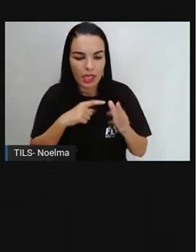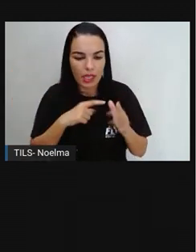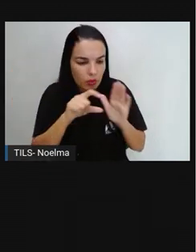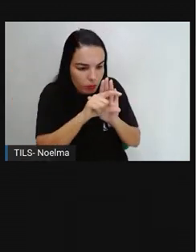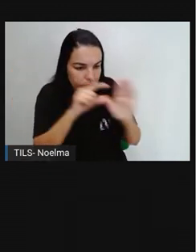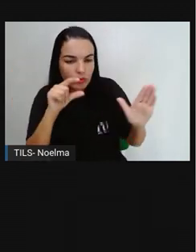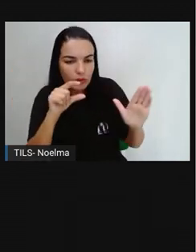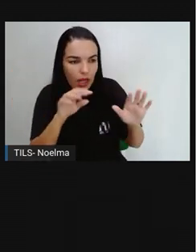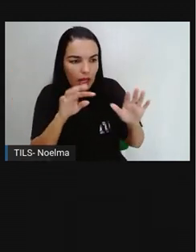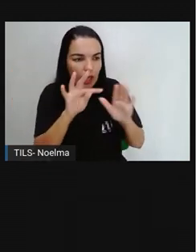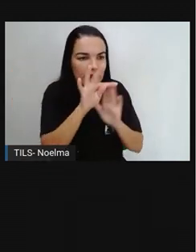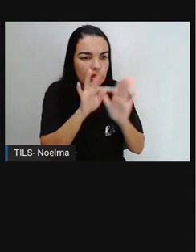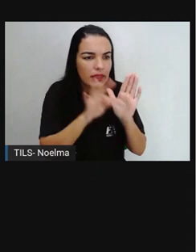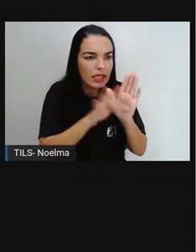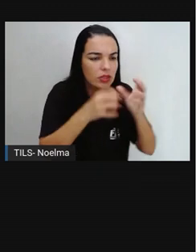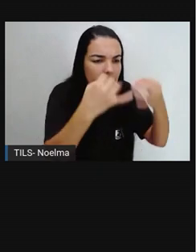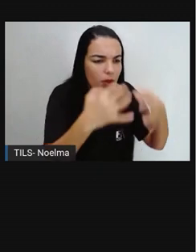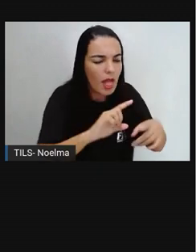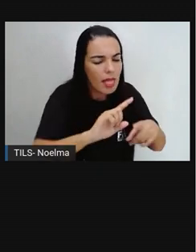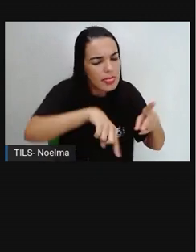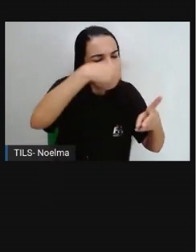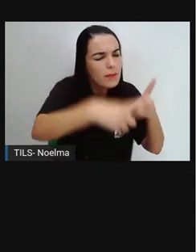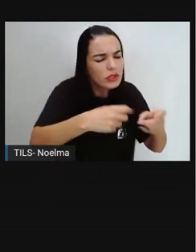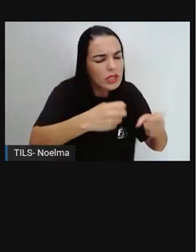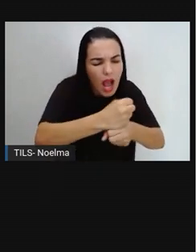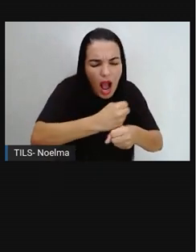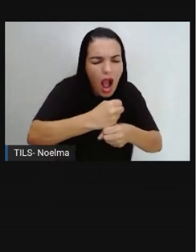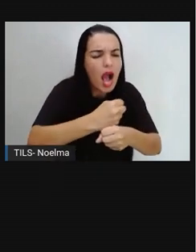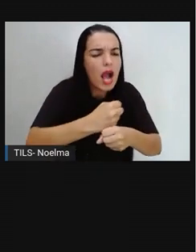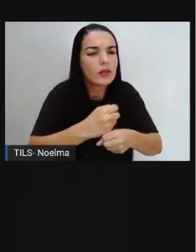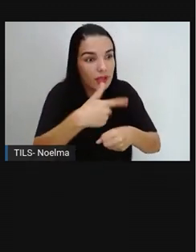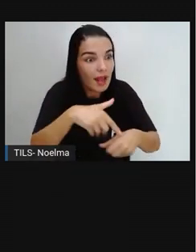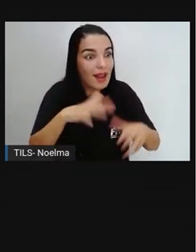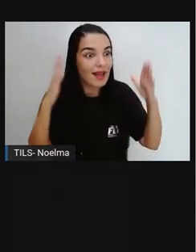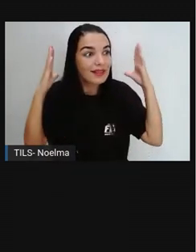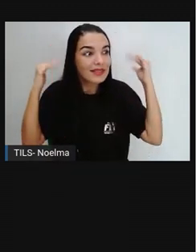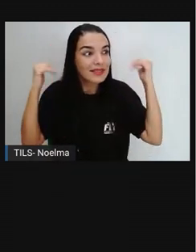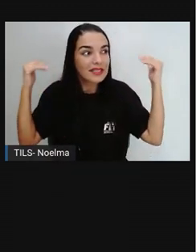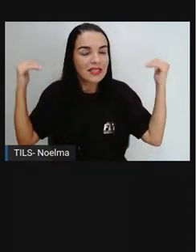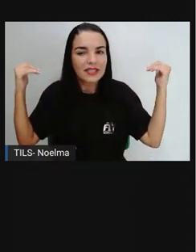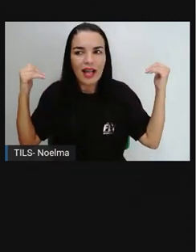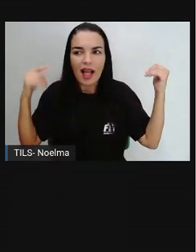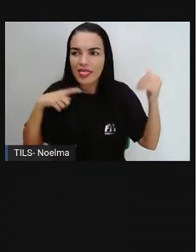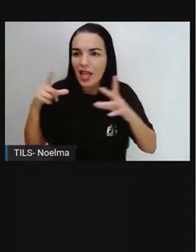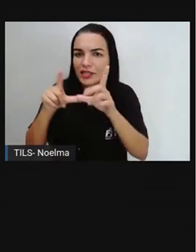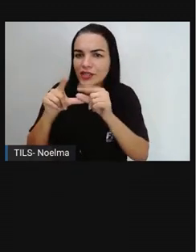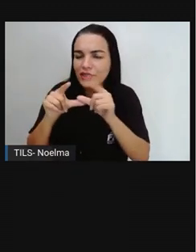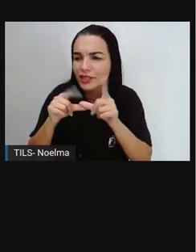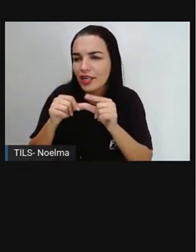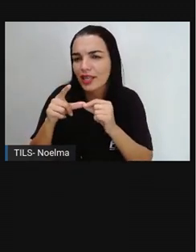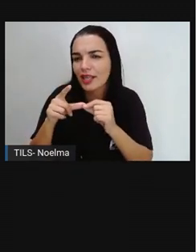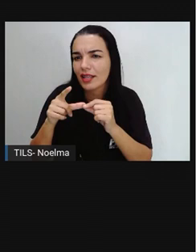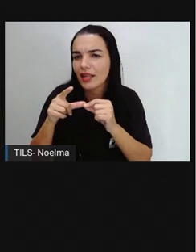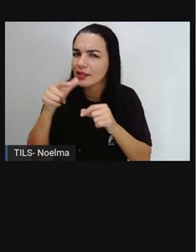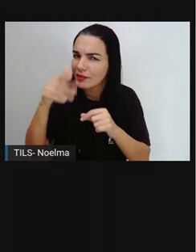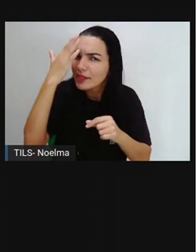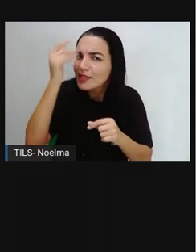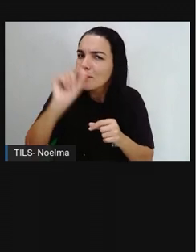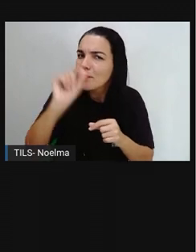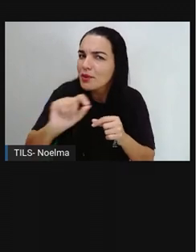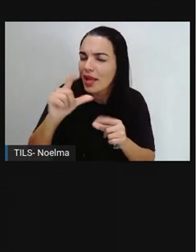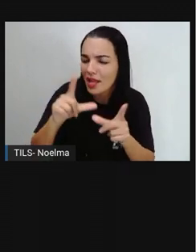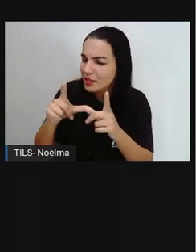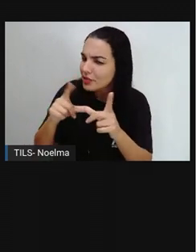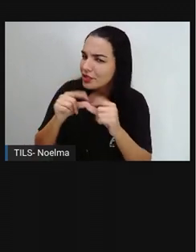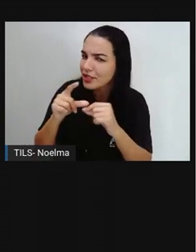que depois de anos, ela finalmente se tornou uma estrela. Bom, com certeza você vai entender que ela não virou uma estrela do mar, nem